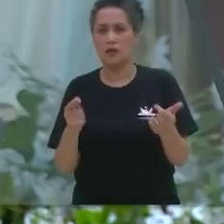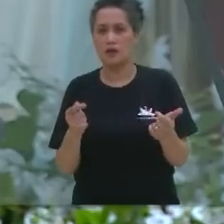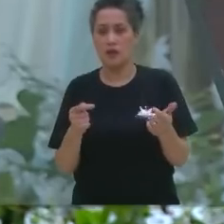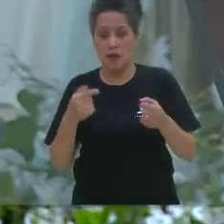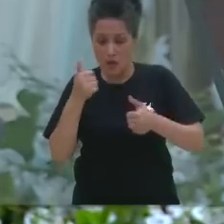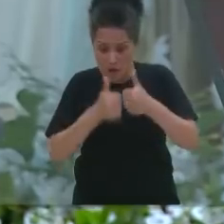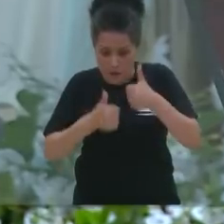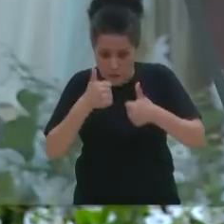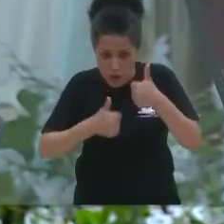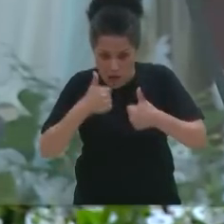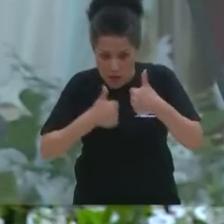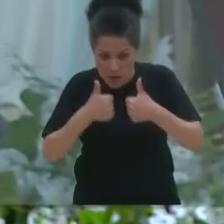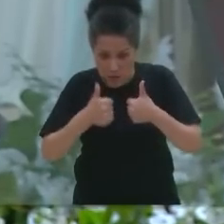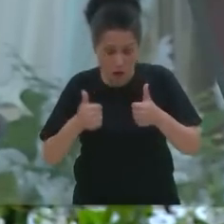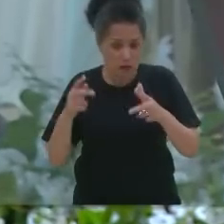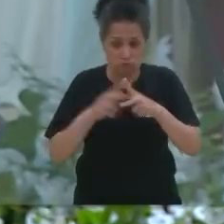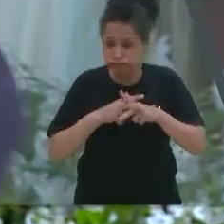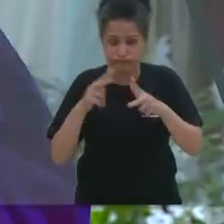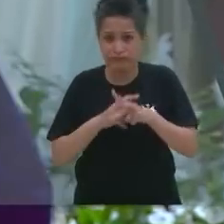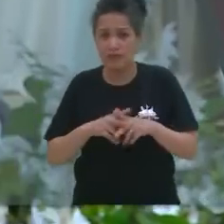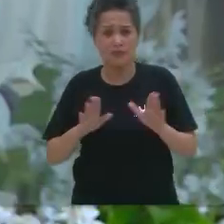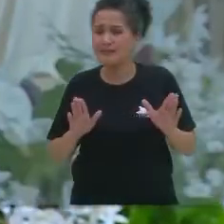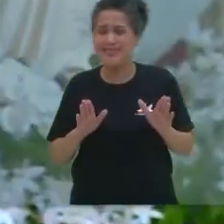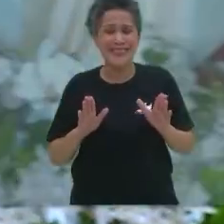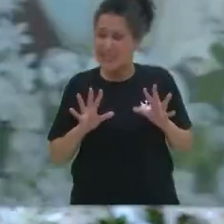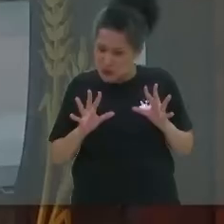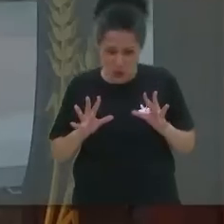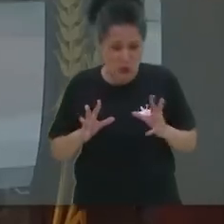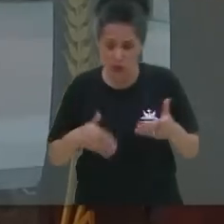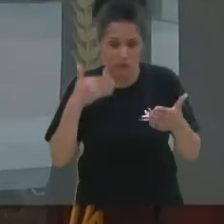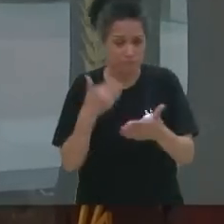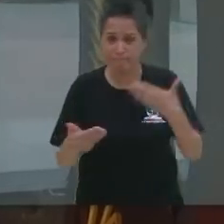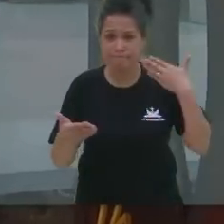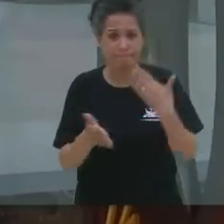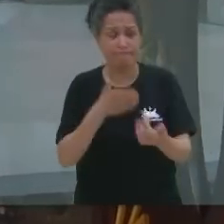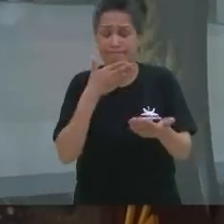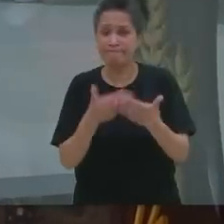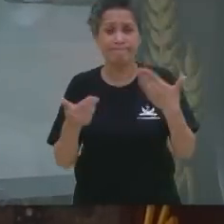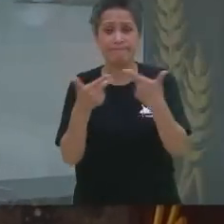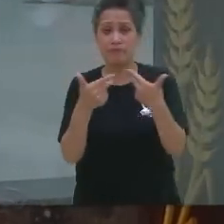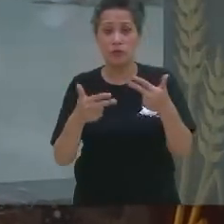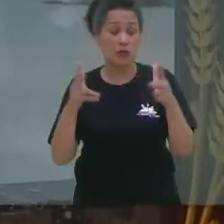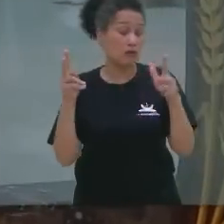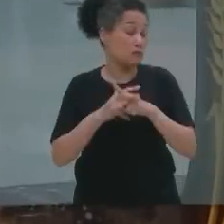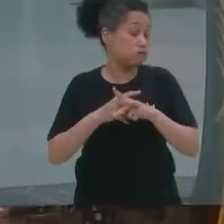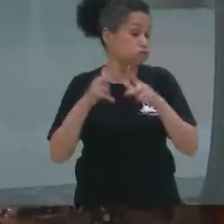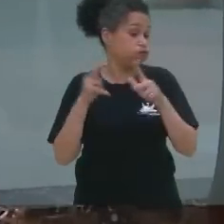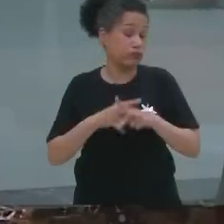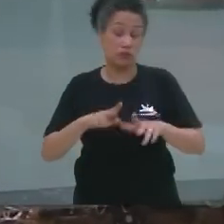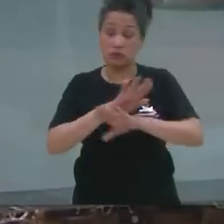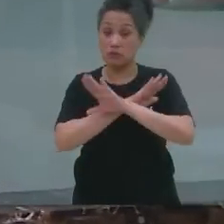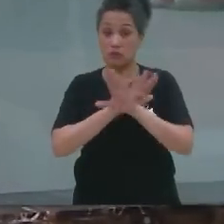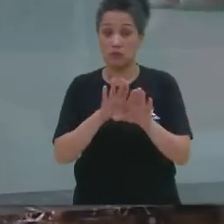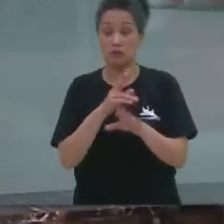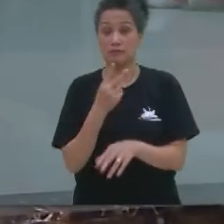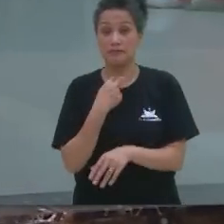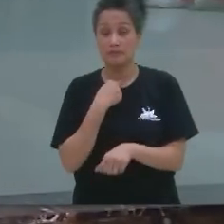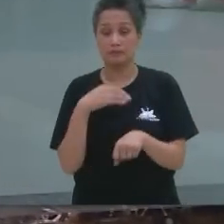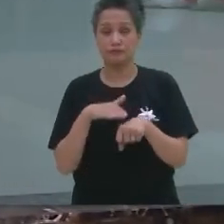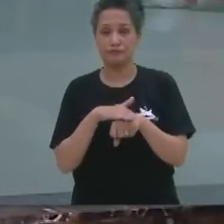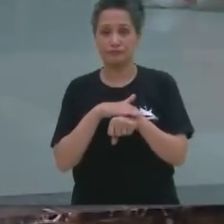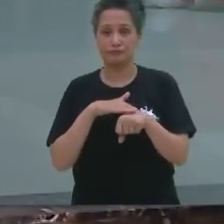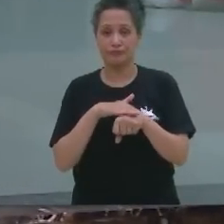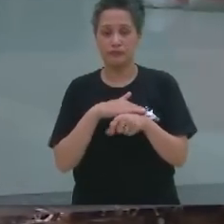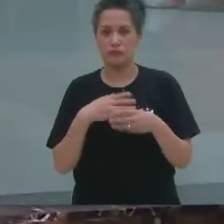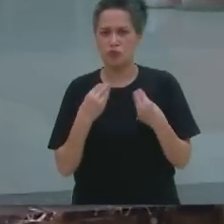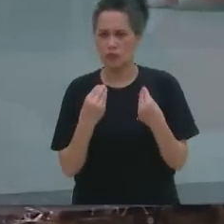briga. Não tem discussão, não tem conversa. Vai chegar o Natal e